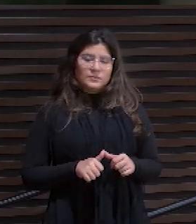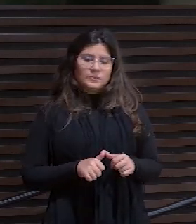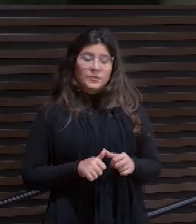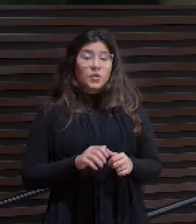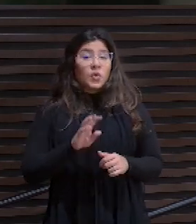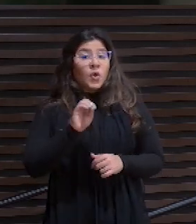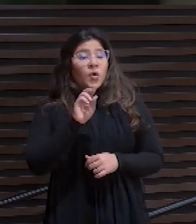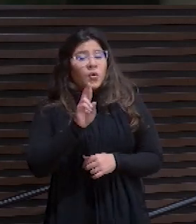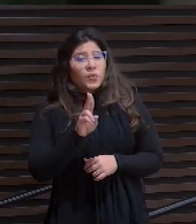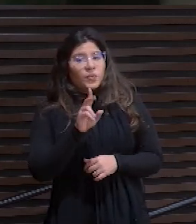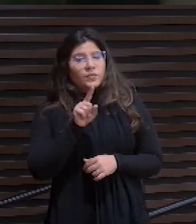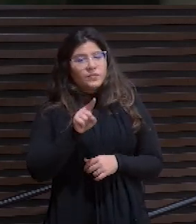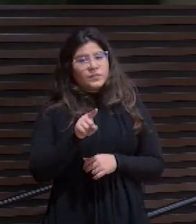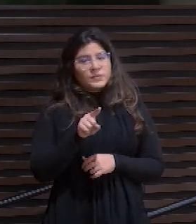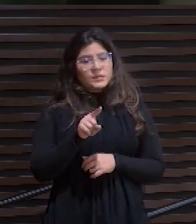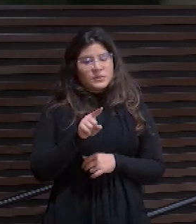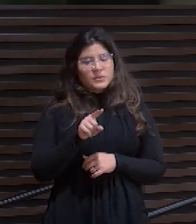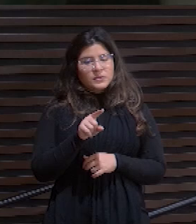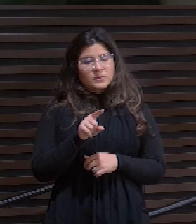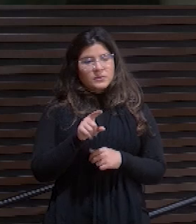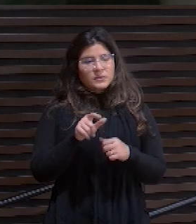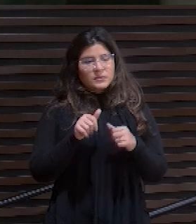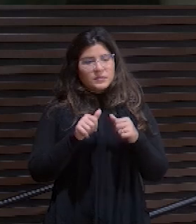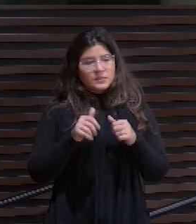era assim, ou você é assim.